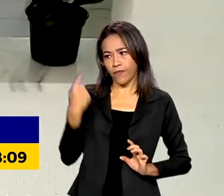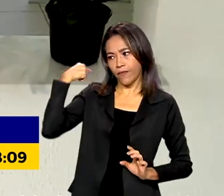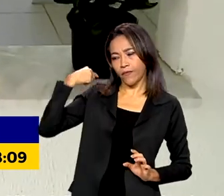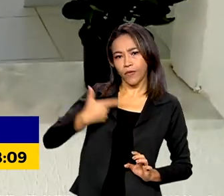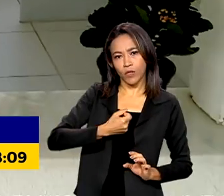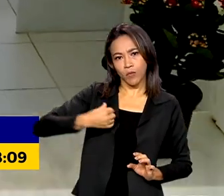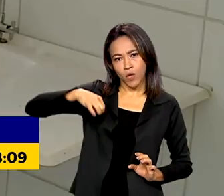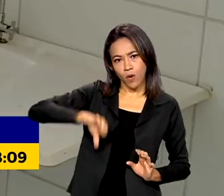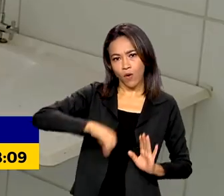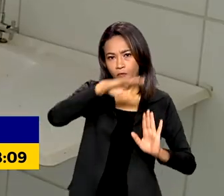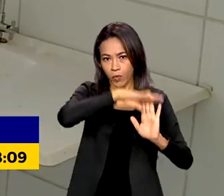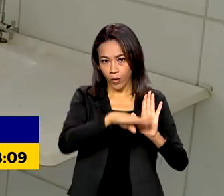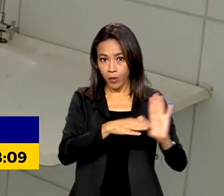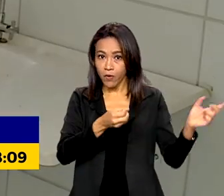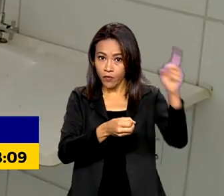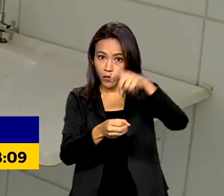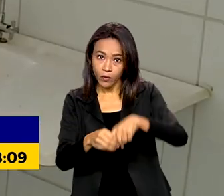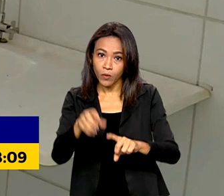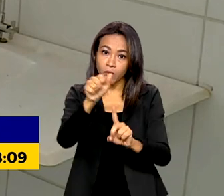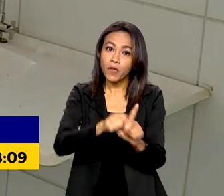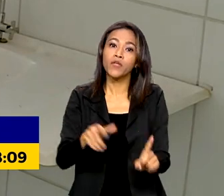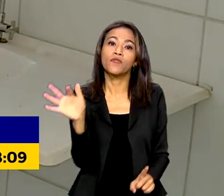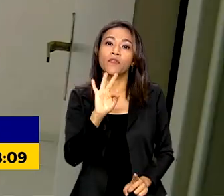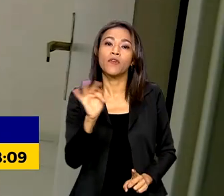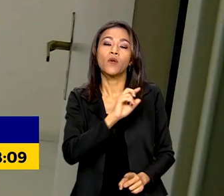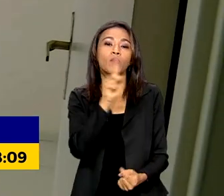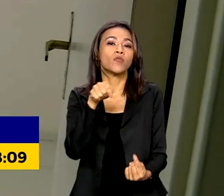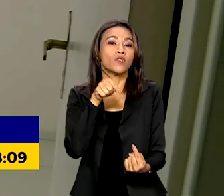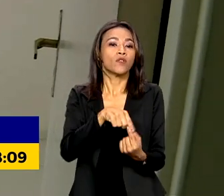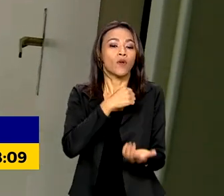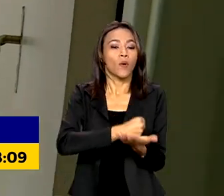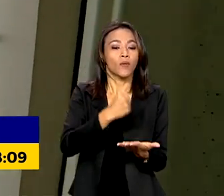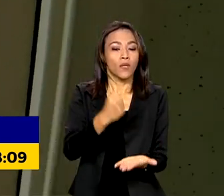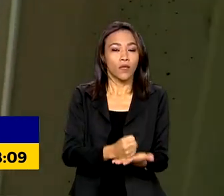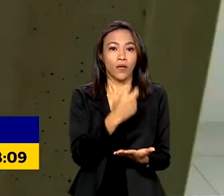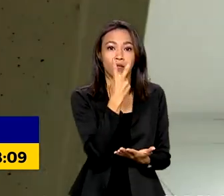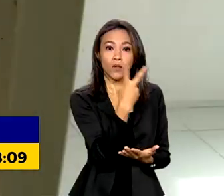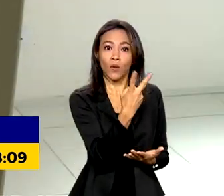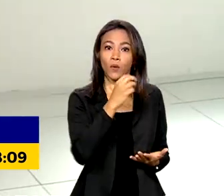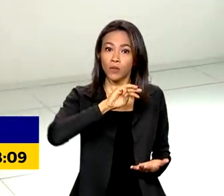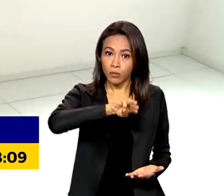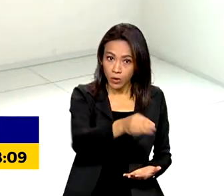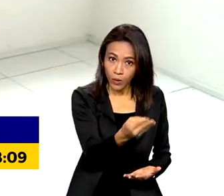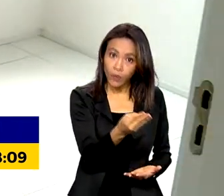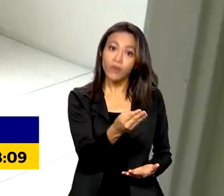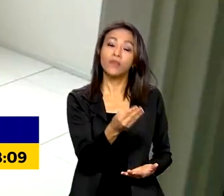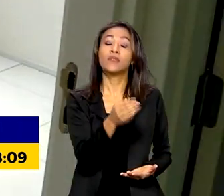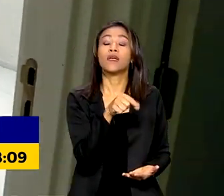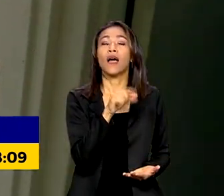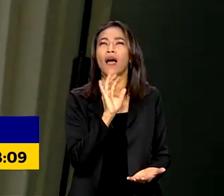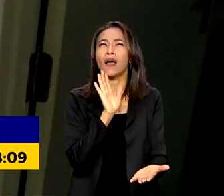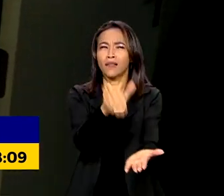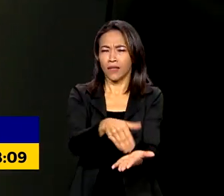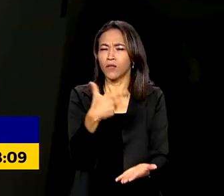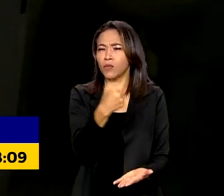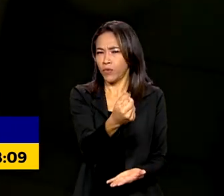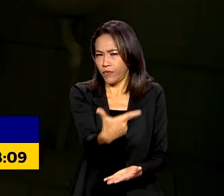retornou em fevereiro. A meta é contratar 2 milhões de novos empreendimentos até 2026, com